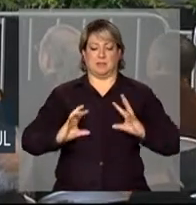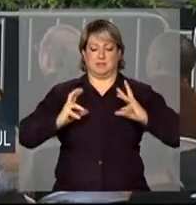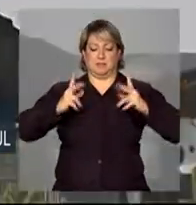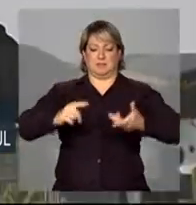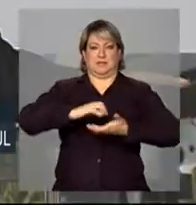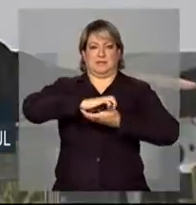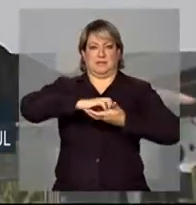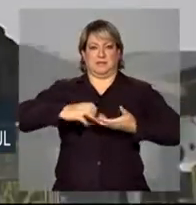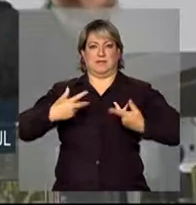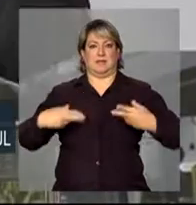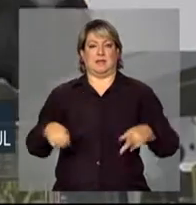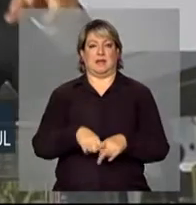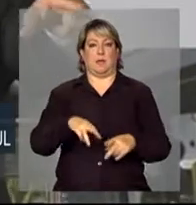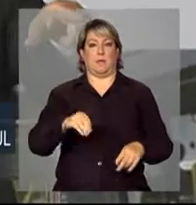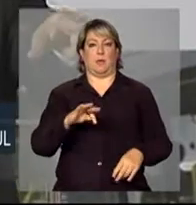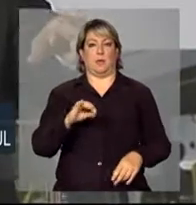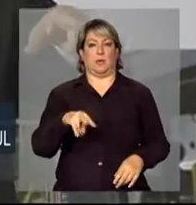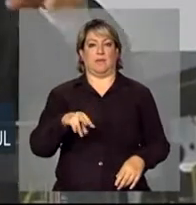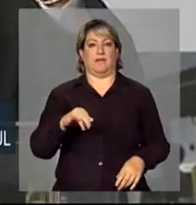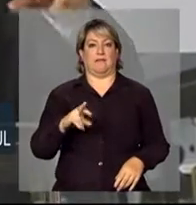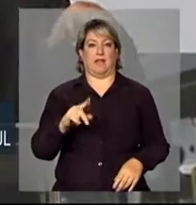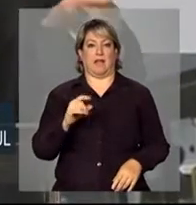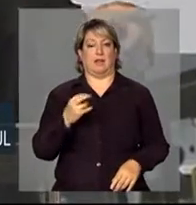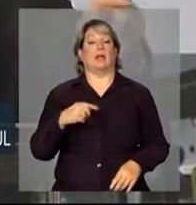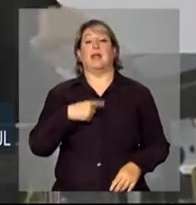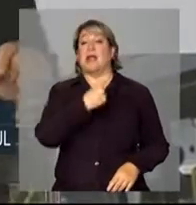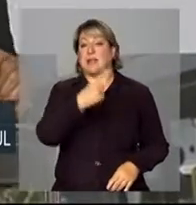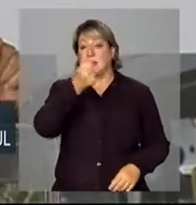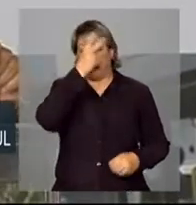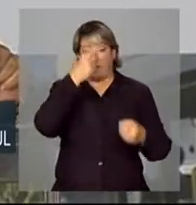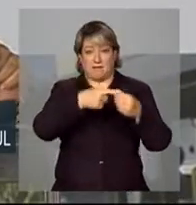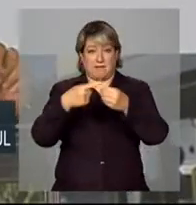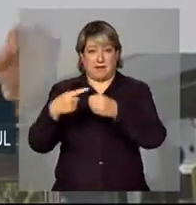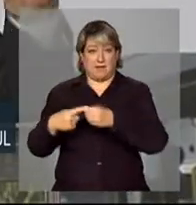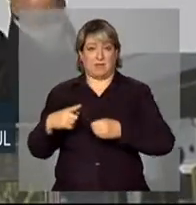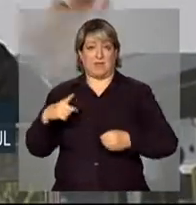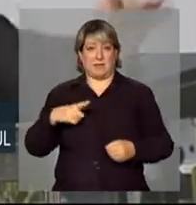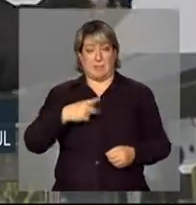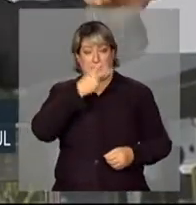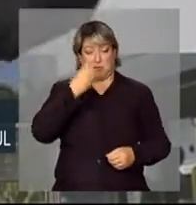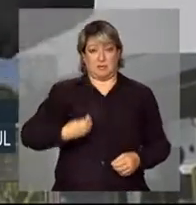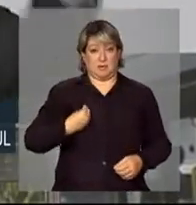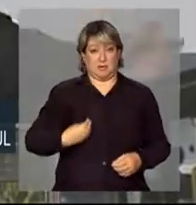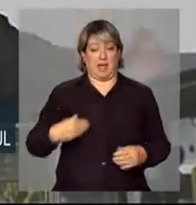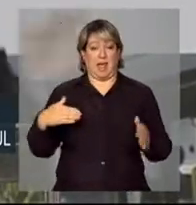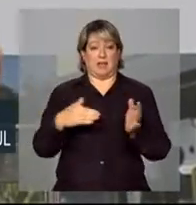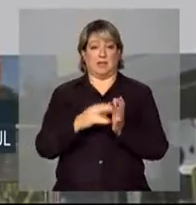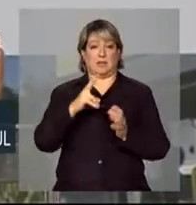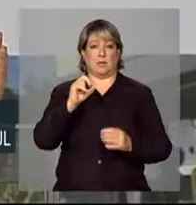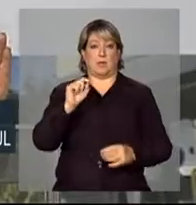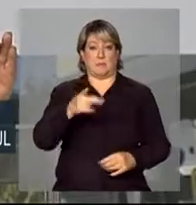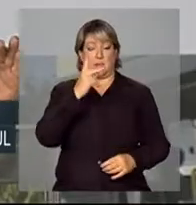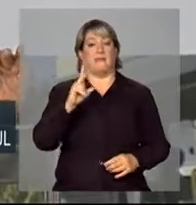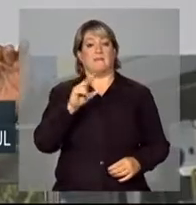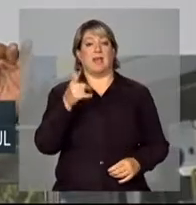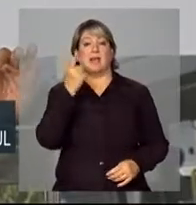moto niveladora, cada prefeito dos municípios até 50 mil habitantes ainda vai ganhar um caminhão caçamba.